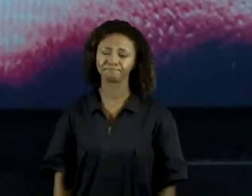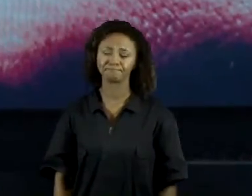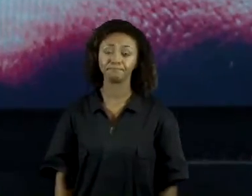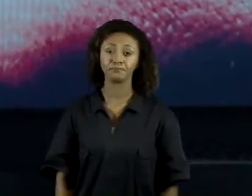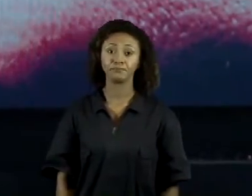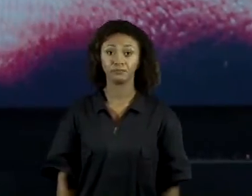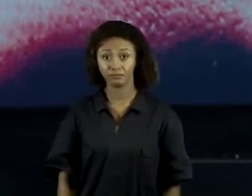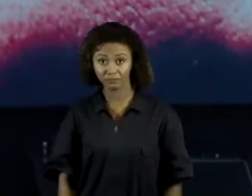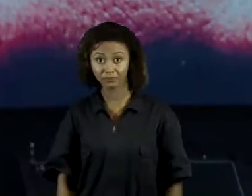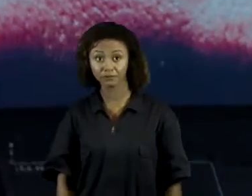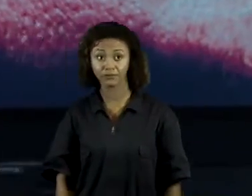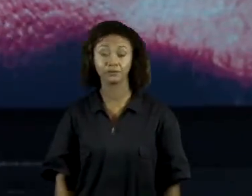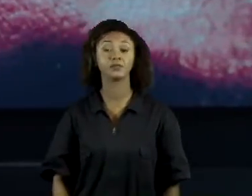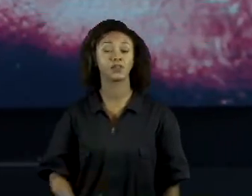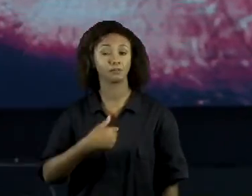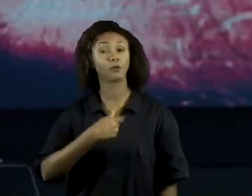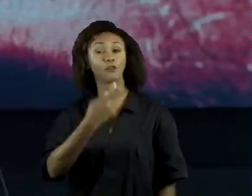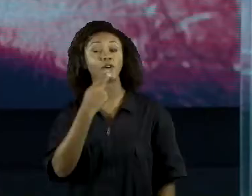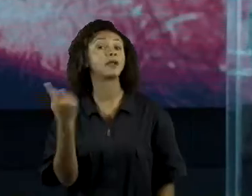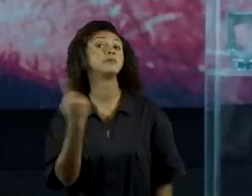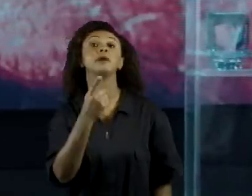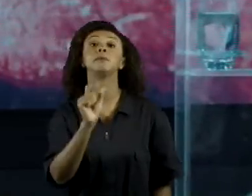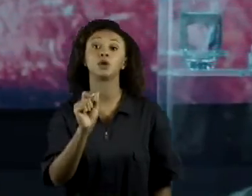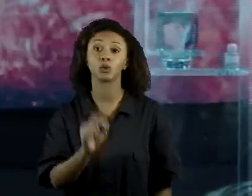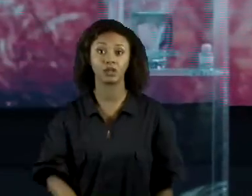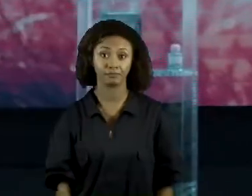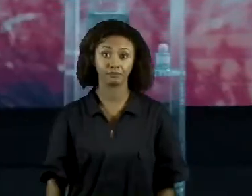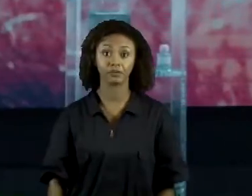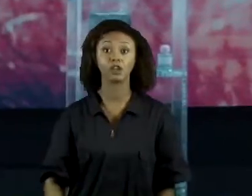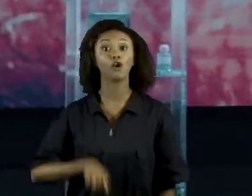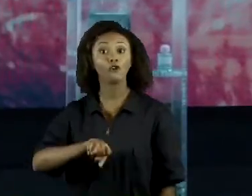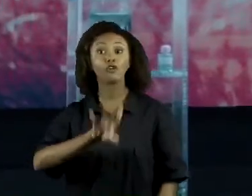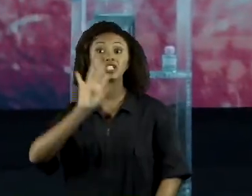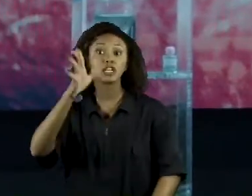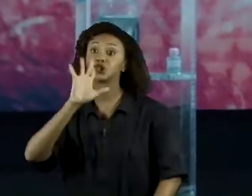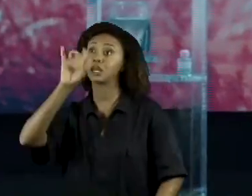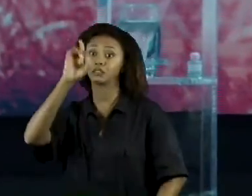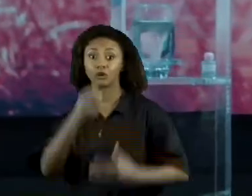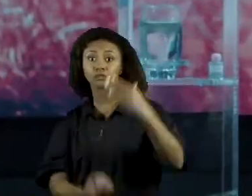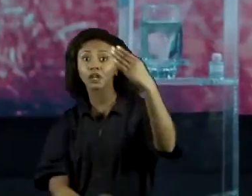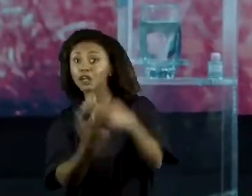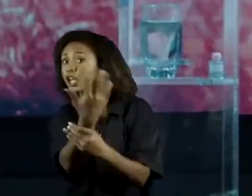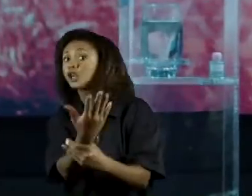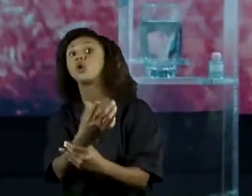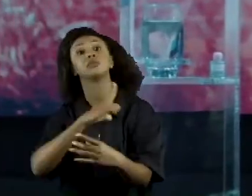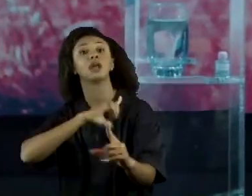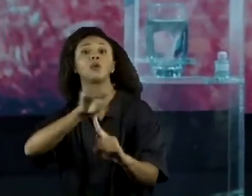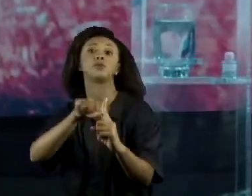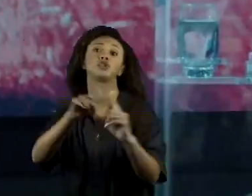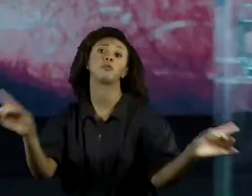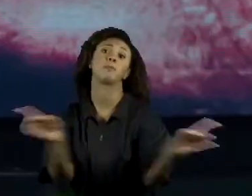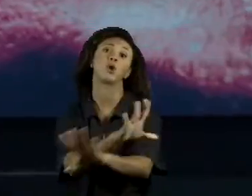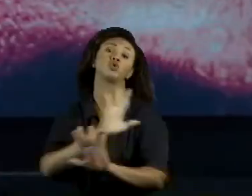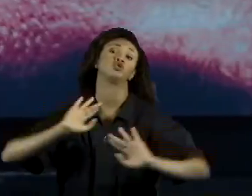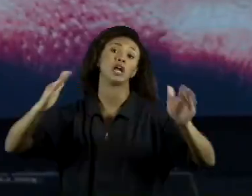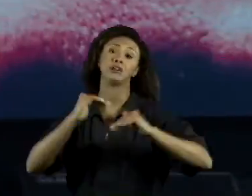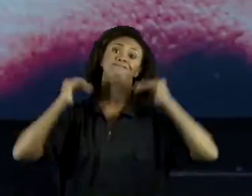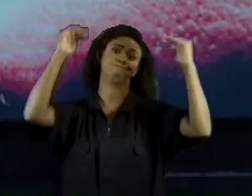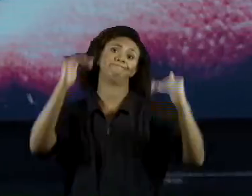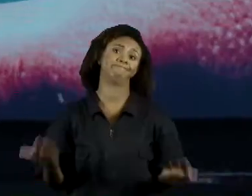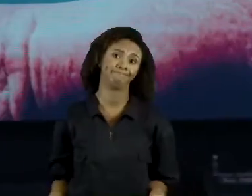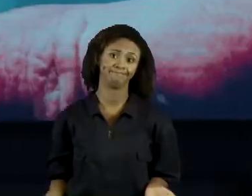A primeira coisa que eu quero dizer para você é que Deus te fez por um grande propósito. Repita comigo: Deus me fez por um grande propósito.